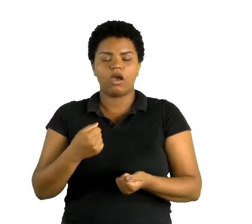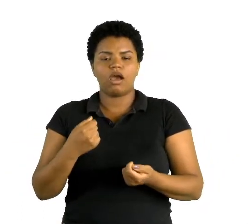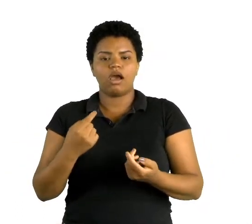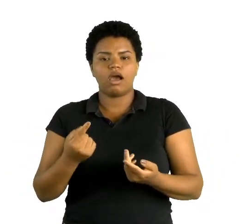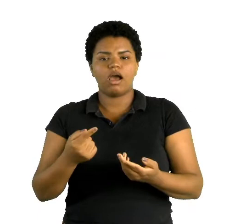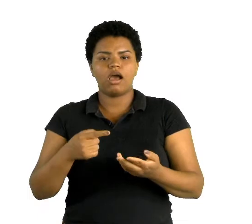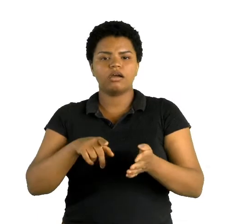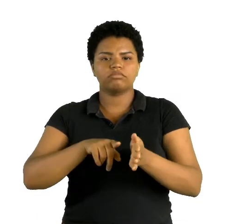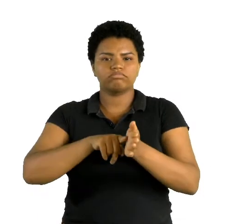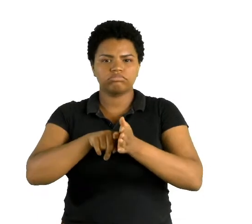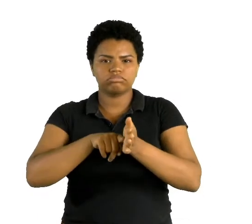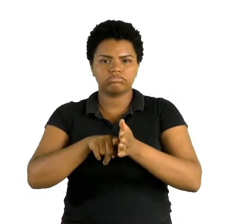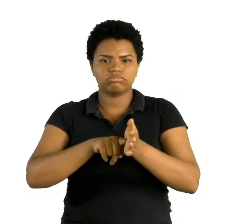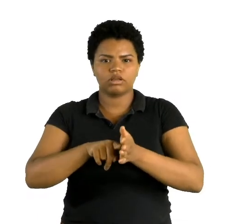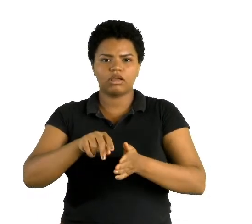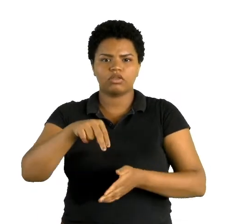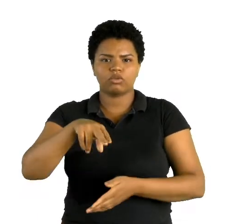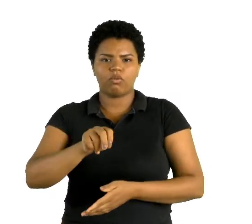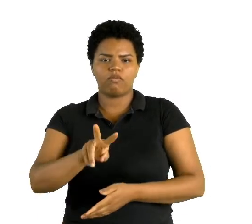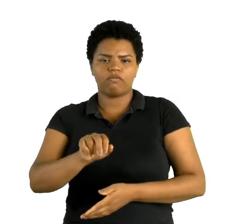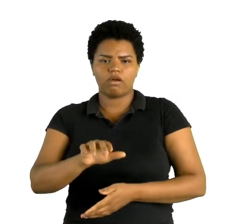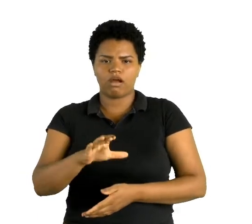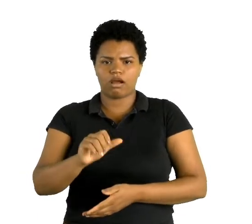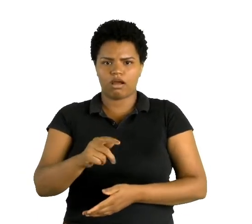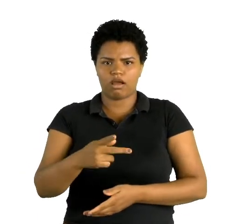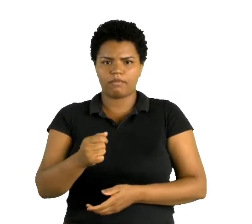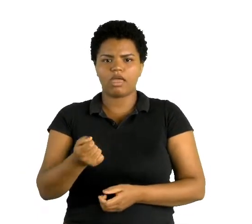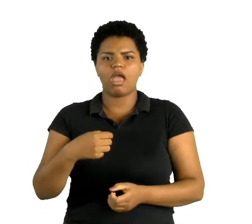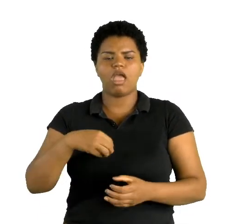mais 40 mil este ano.